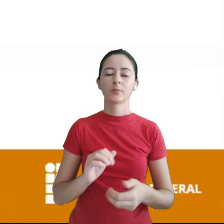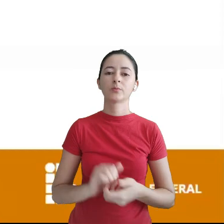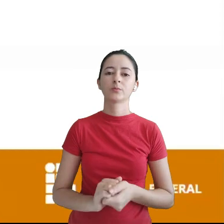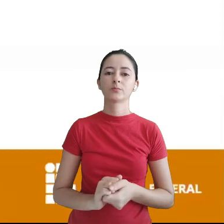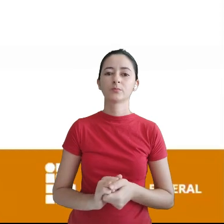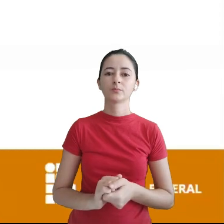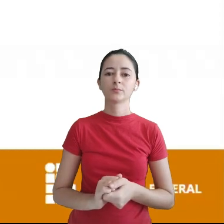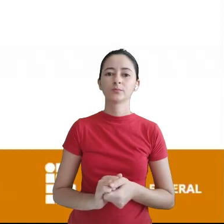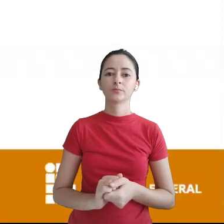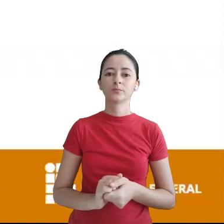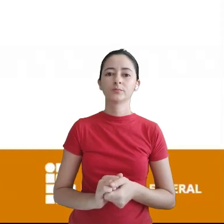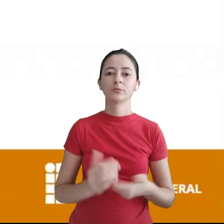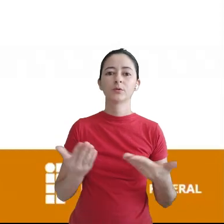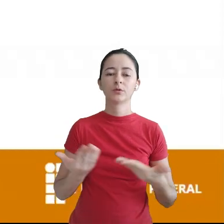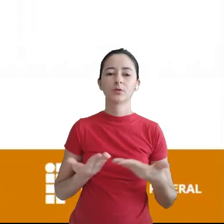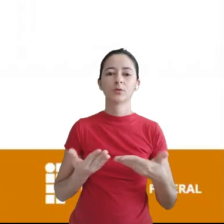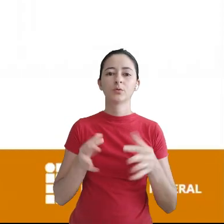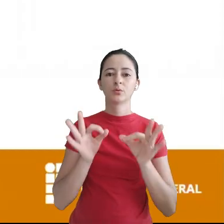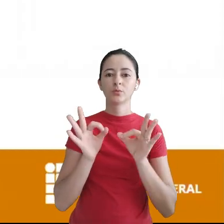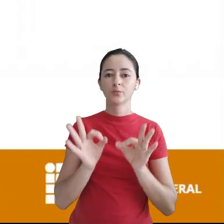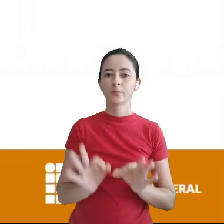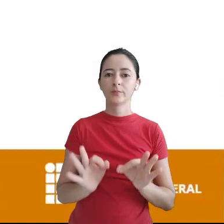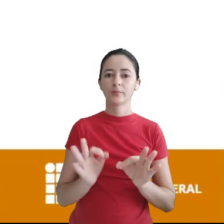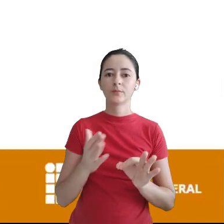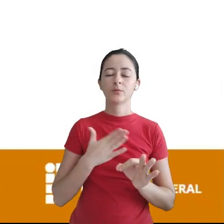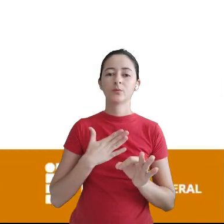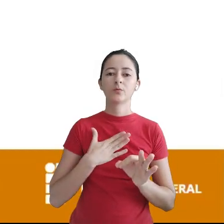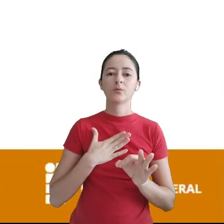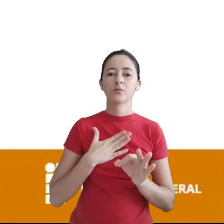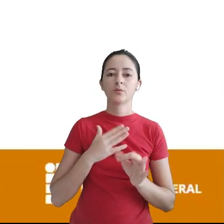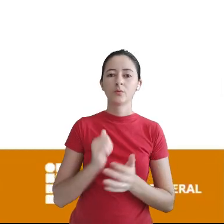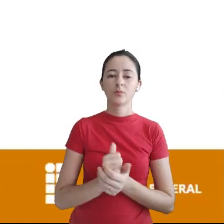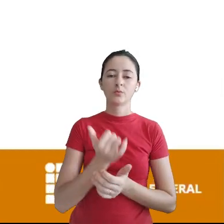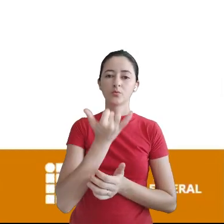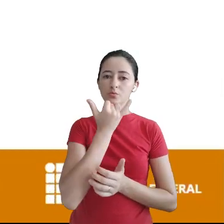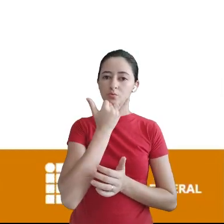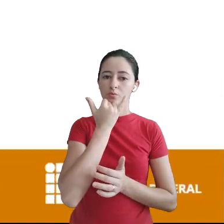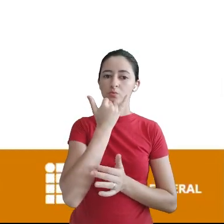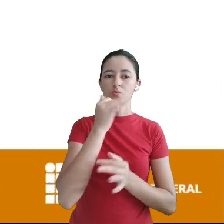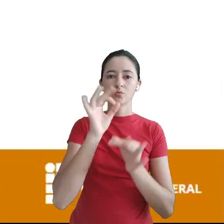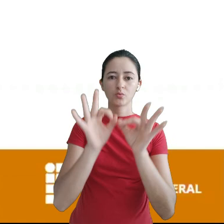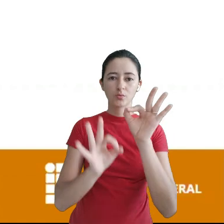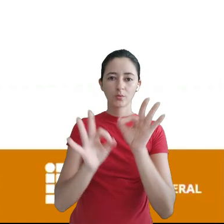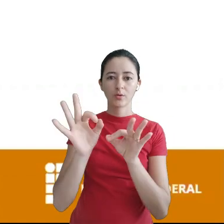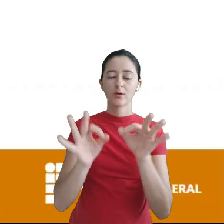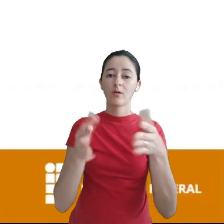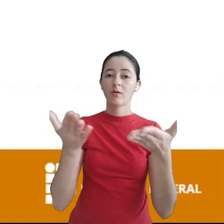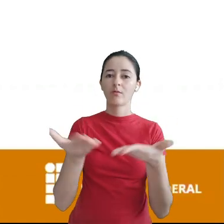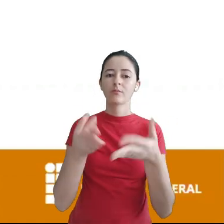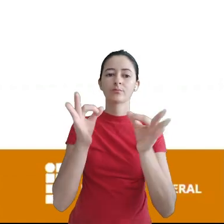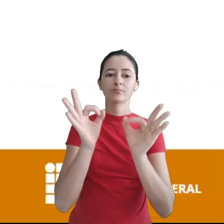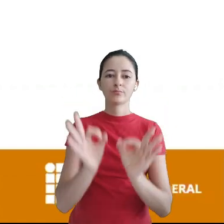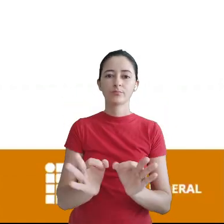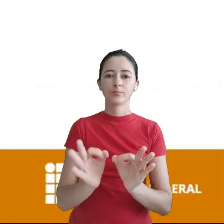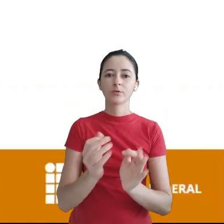Pronto, galera. Olha aí, despausei e voltei. Agora sim, agora está certo. Isso aqui foi uma falha minha. Desculpem, peço desculpa.